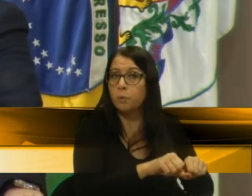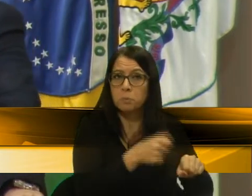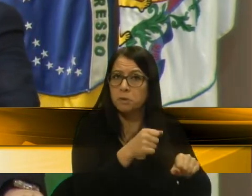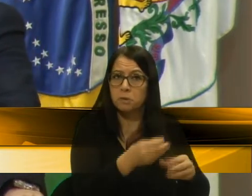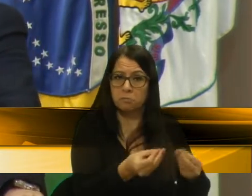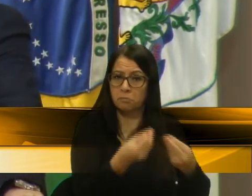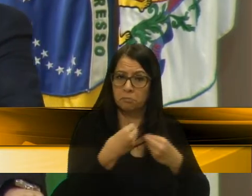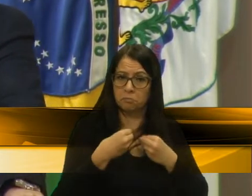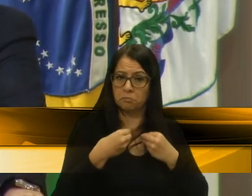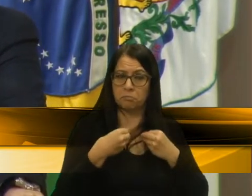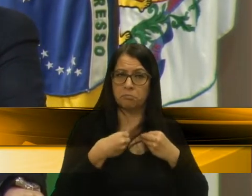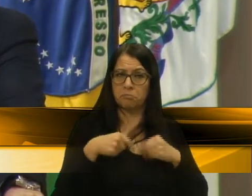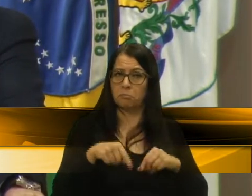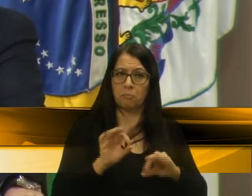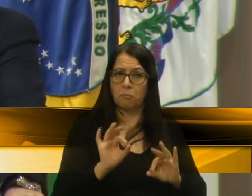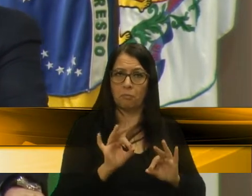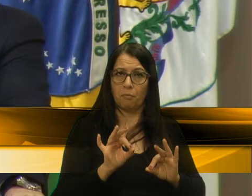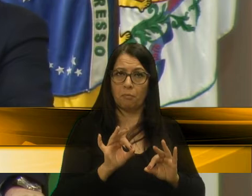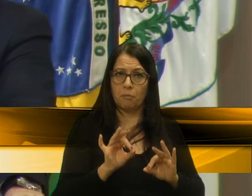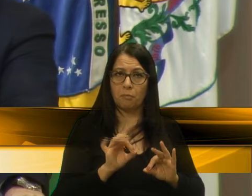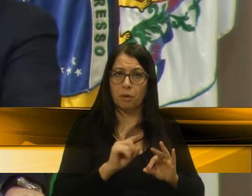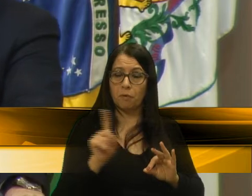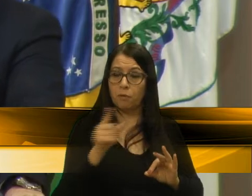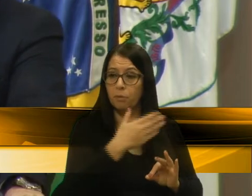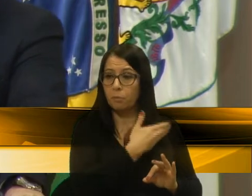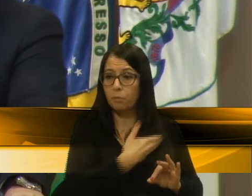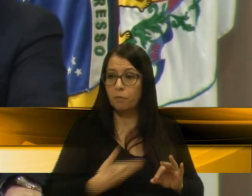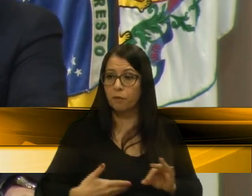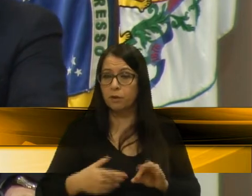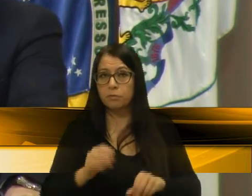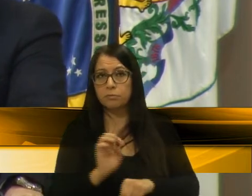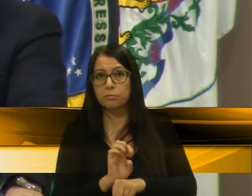casa. E enviem para o governo do estado.